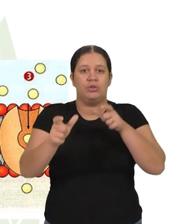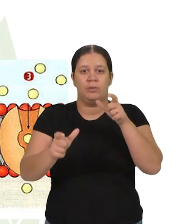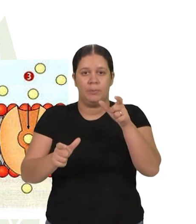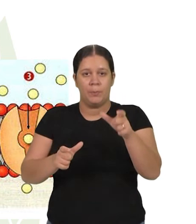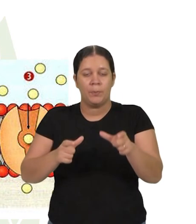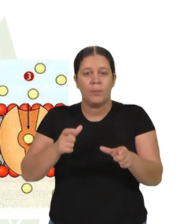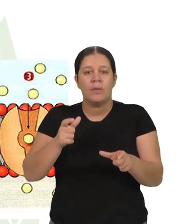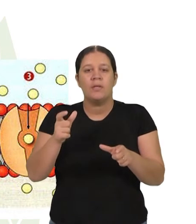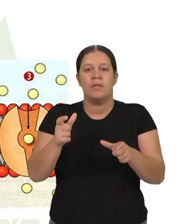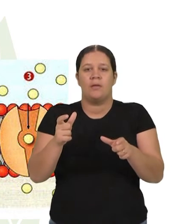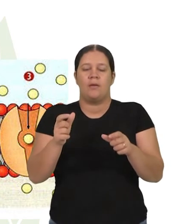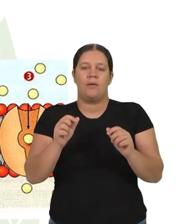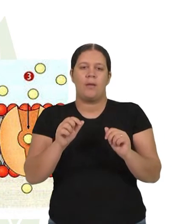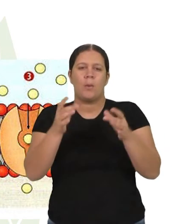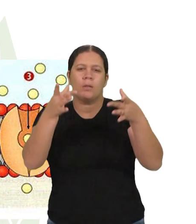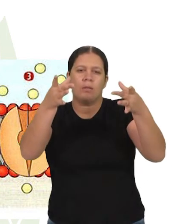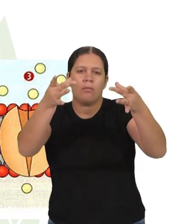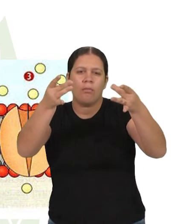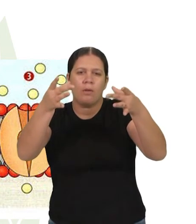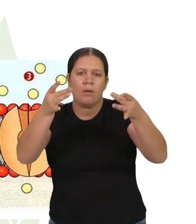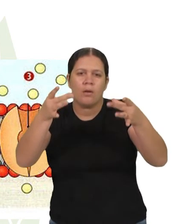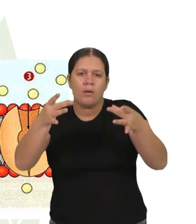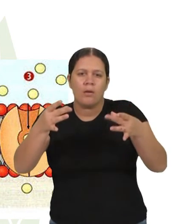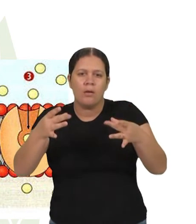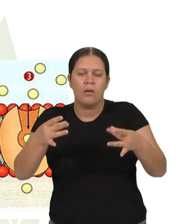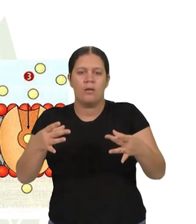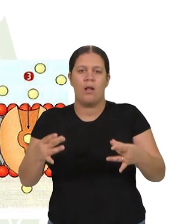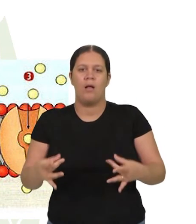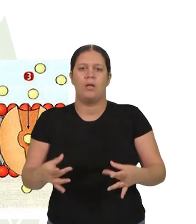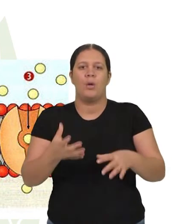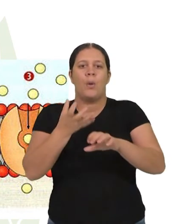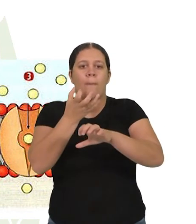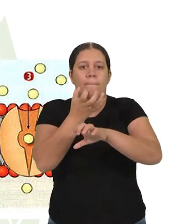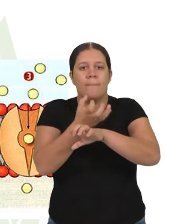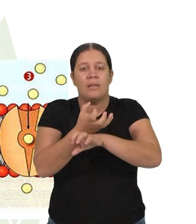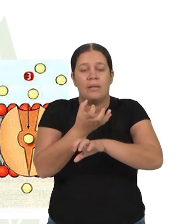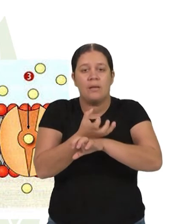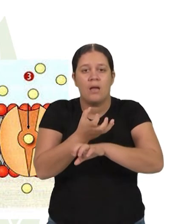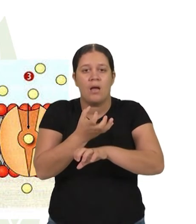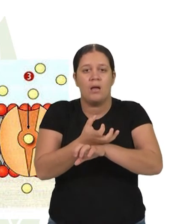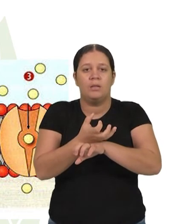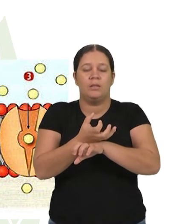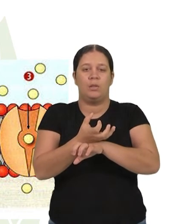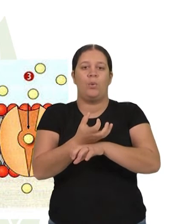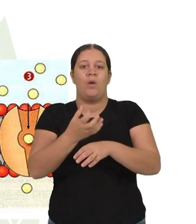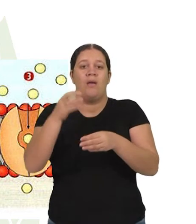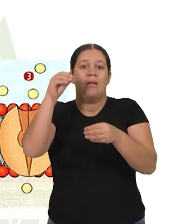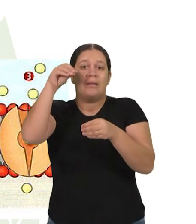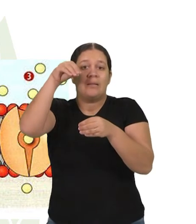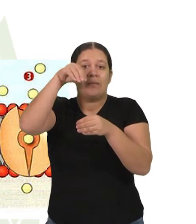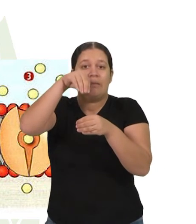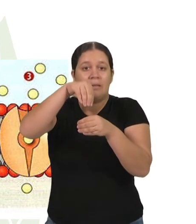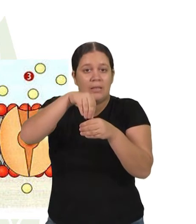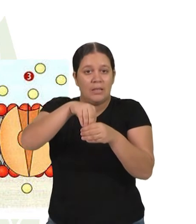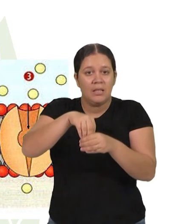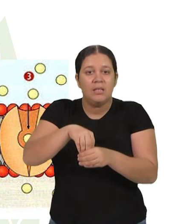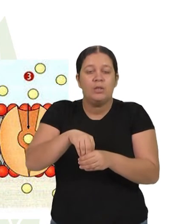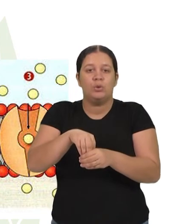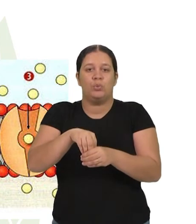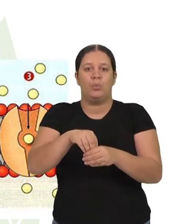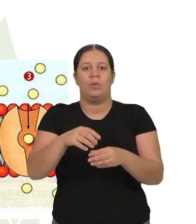exemplo, elas vão ser específicas, então, dependendo do material, elas vão passar,